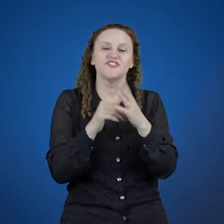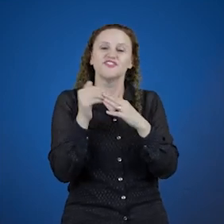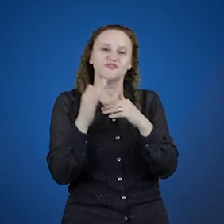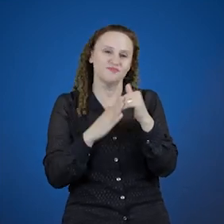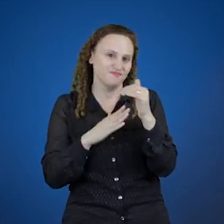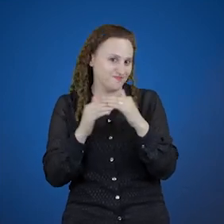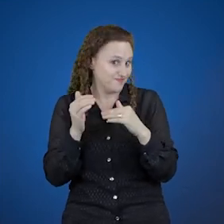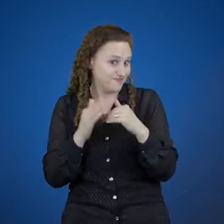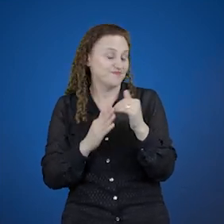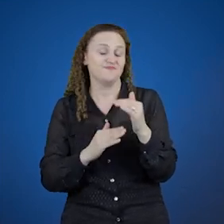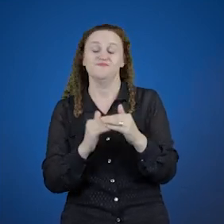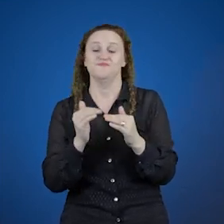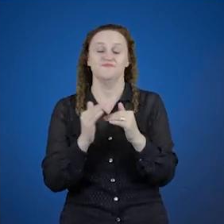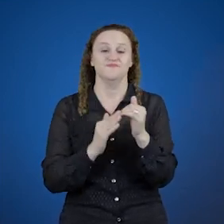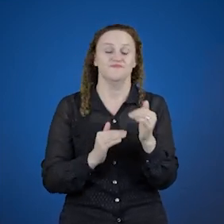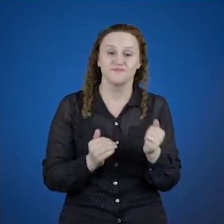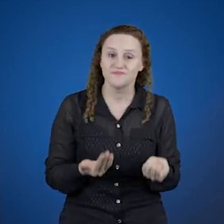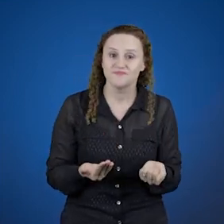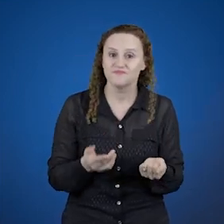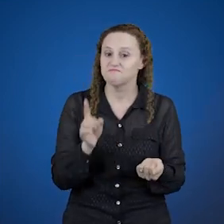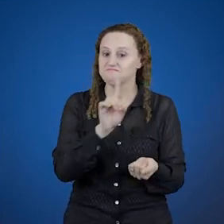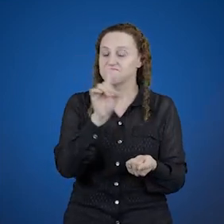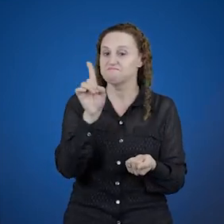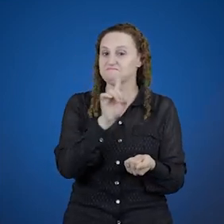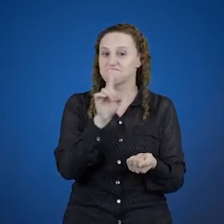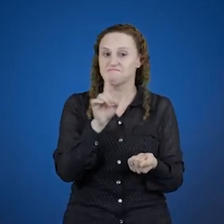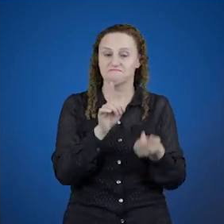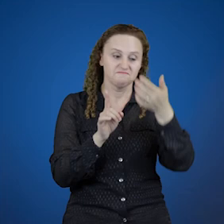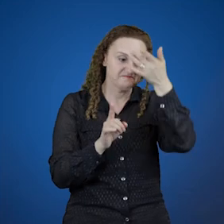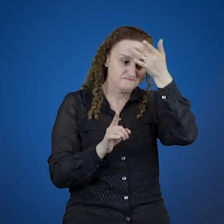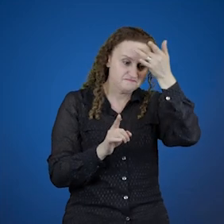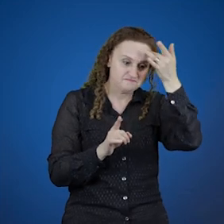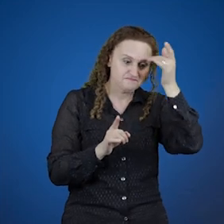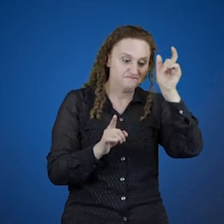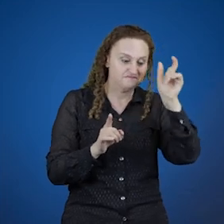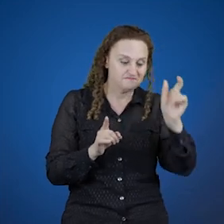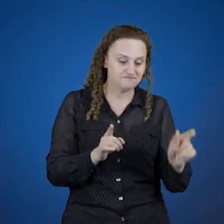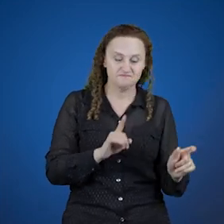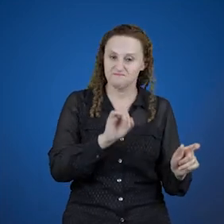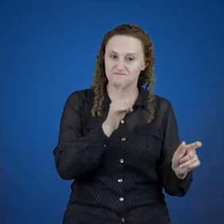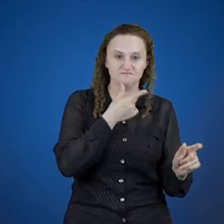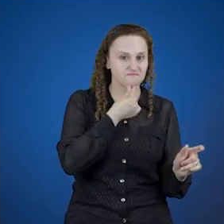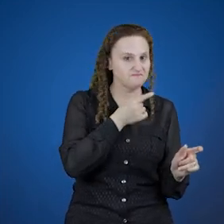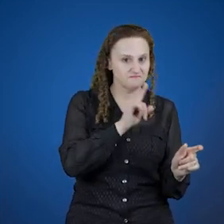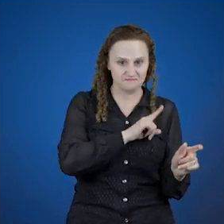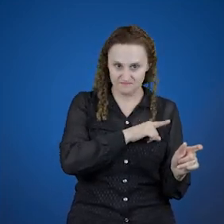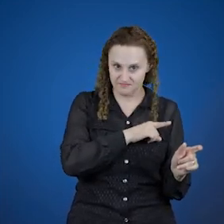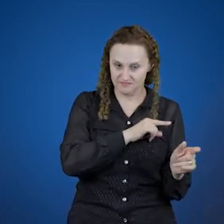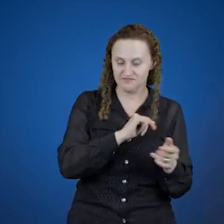ação de quebrar o copo no entanto ele não é um sujeito então